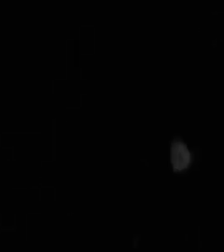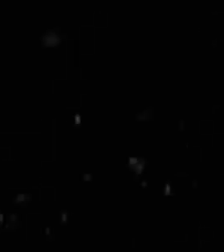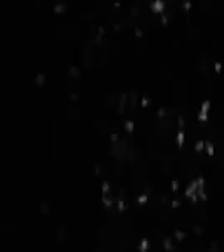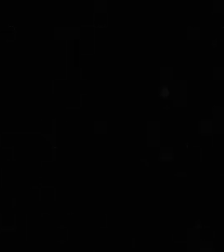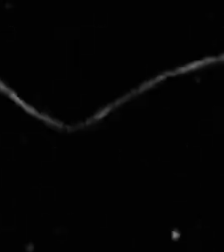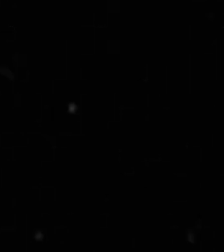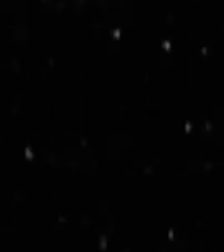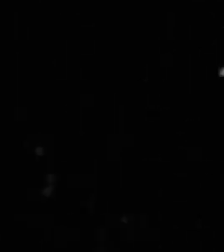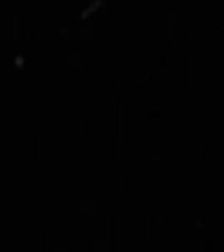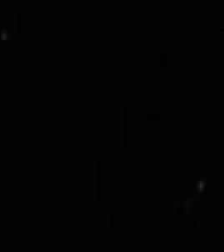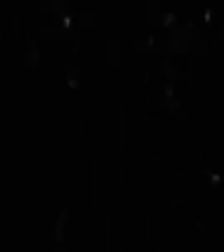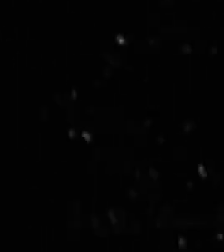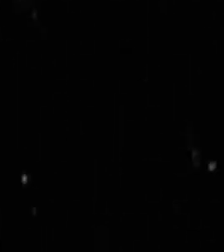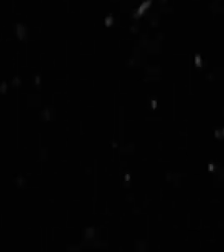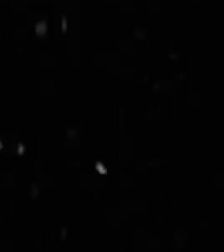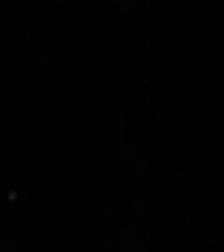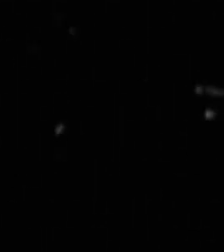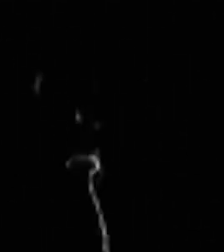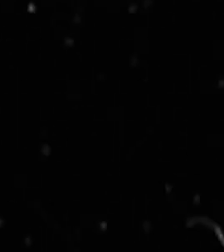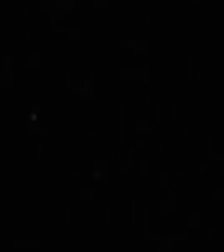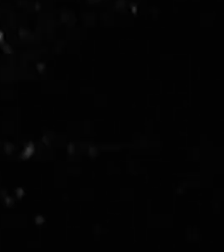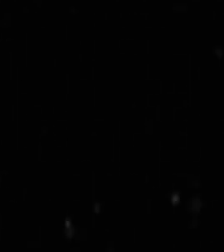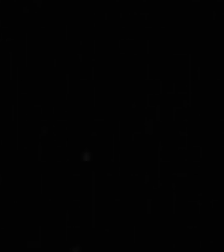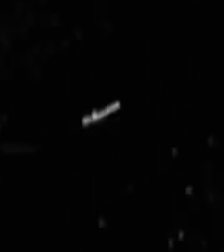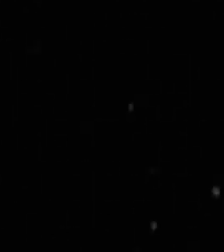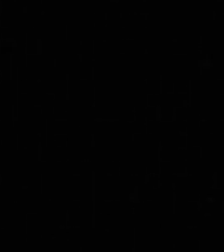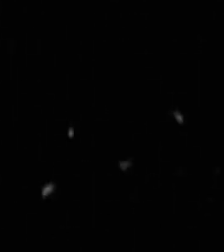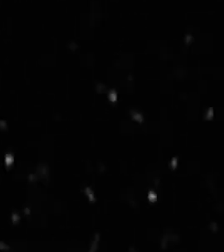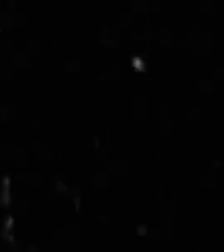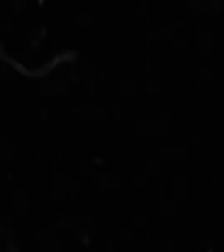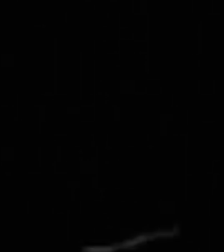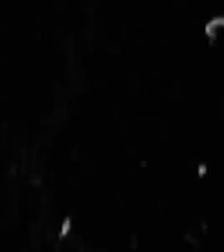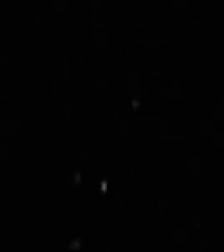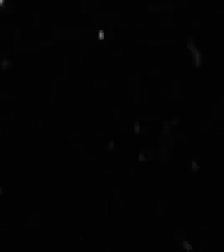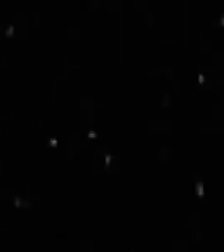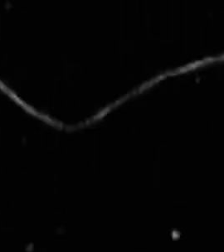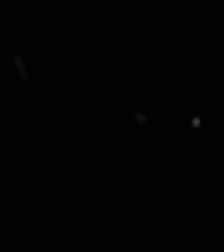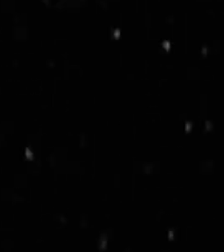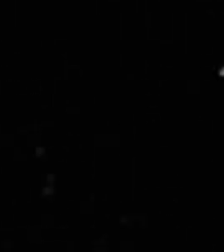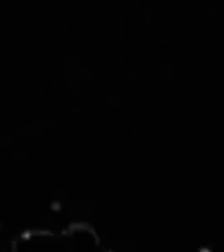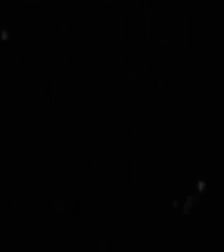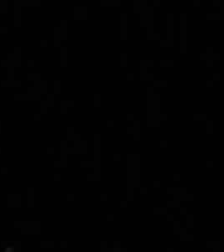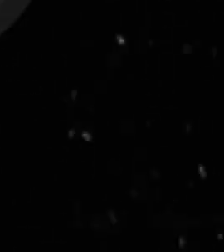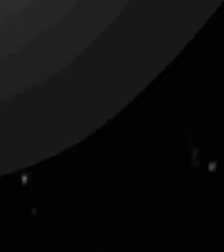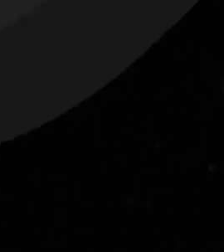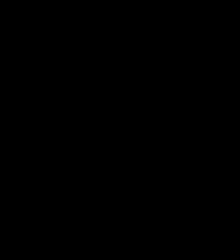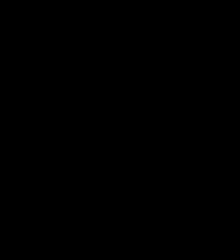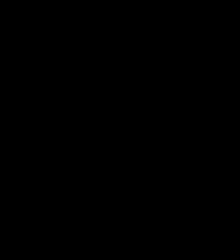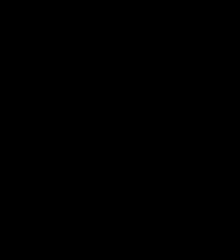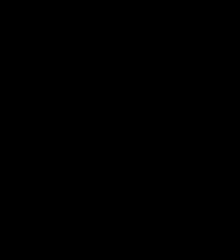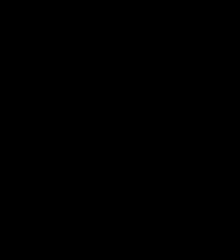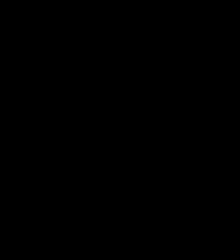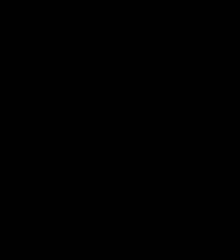conhecimento ele só se torna transformador quando você coloca em prática